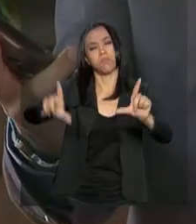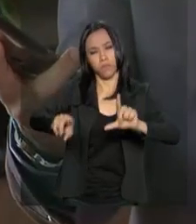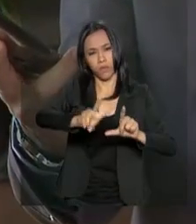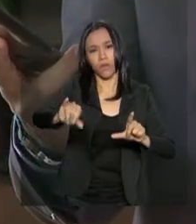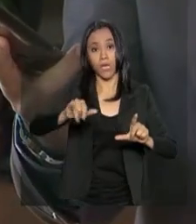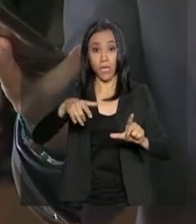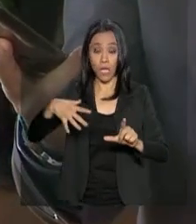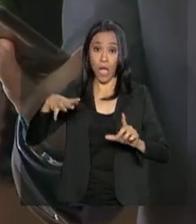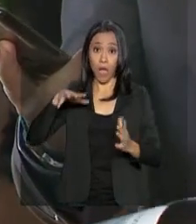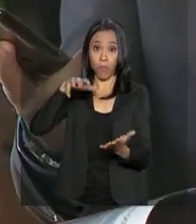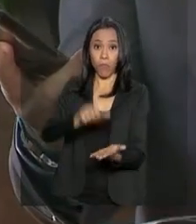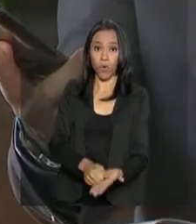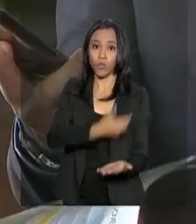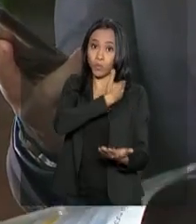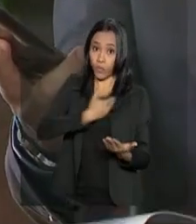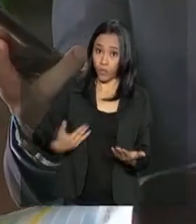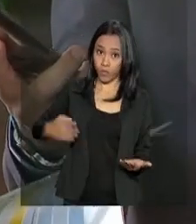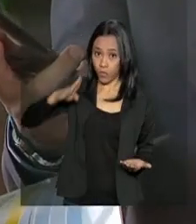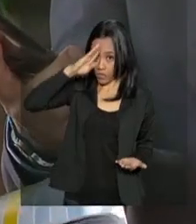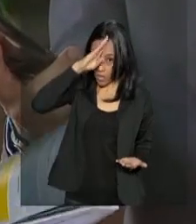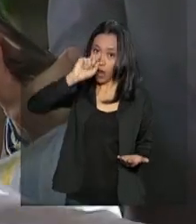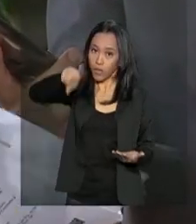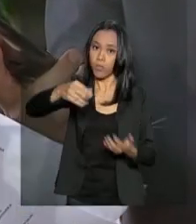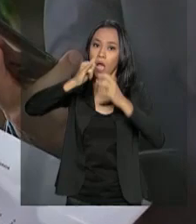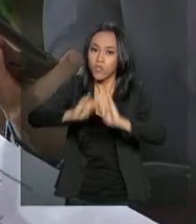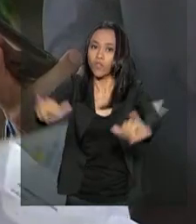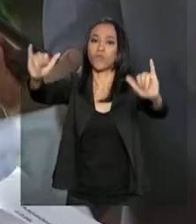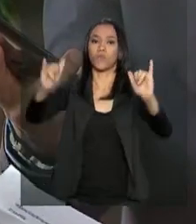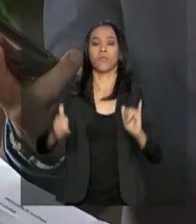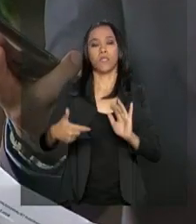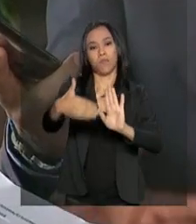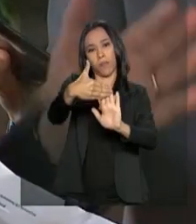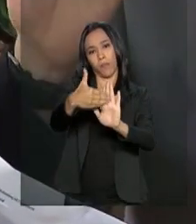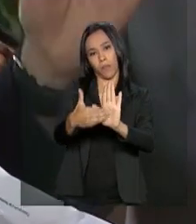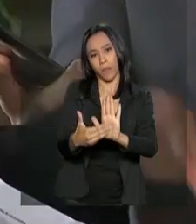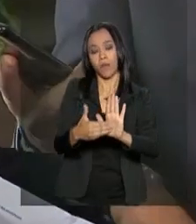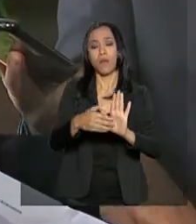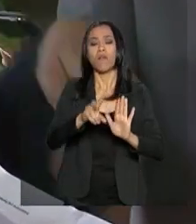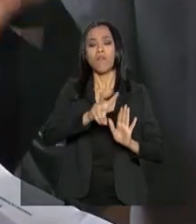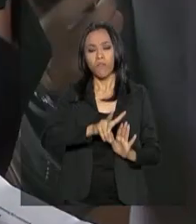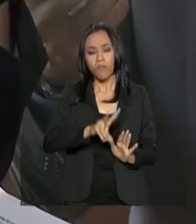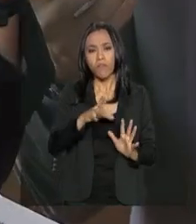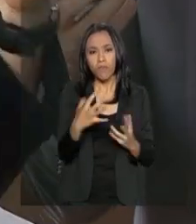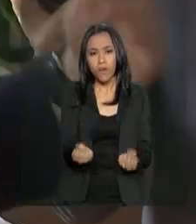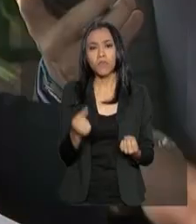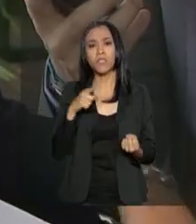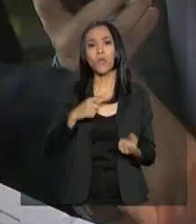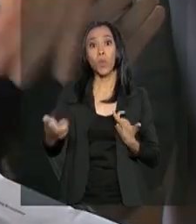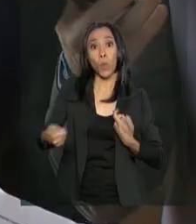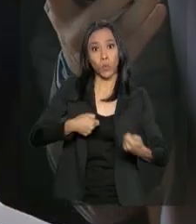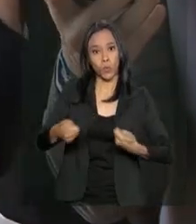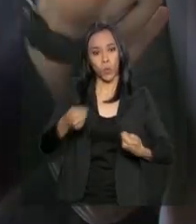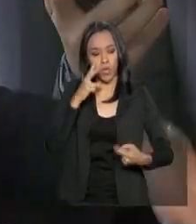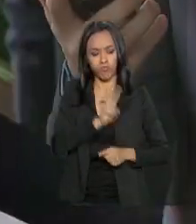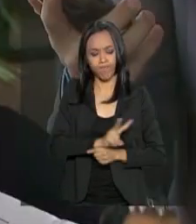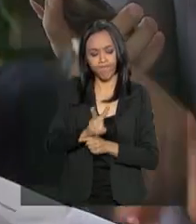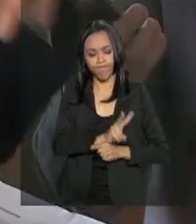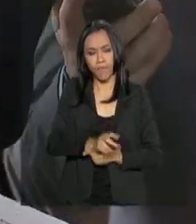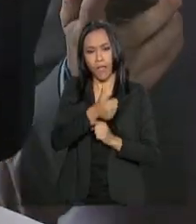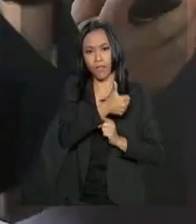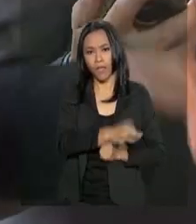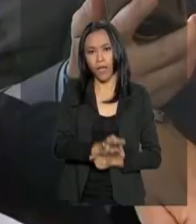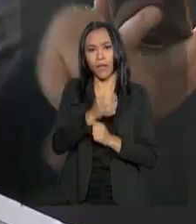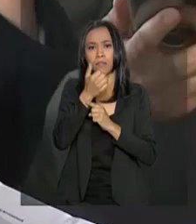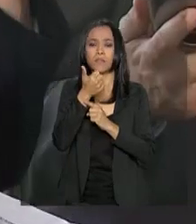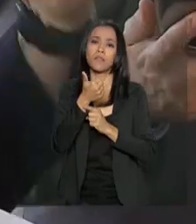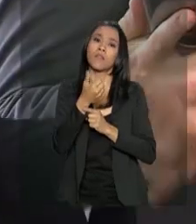da posse e nós vamos ter controles a cada 10 30 45